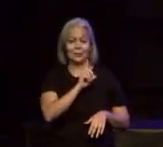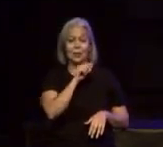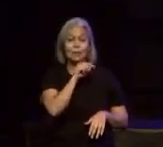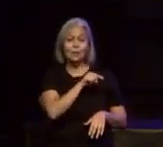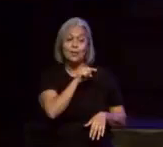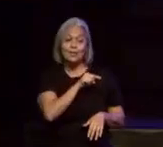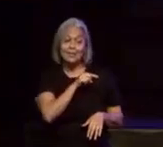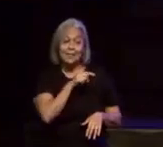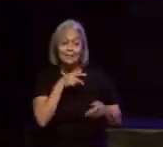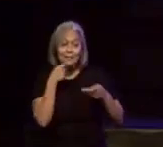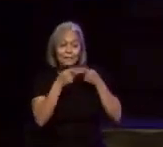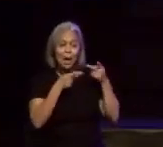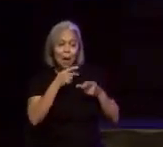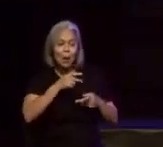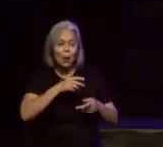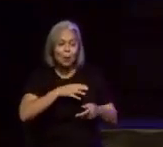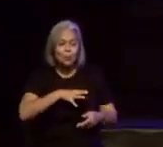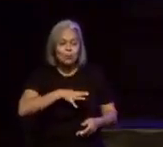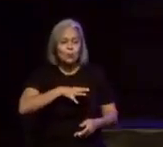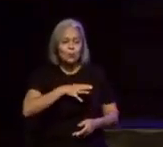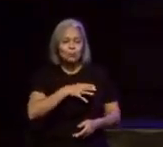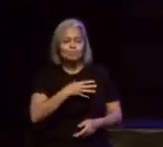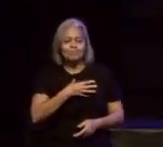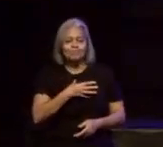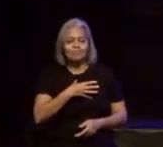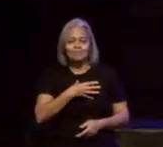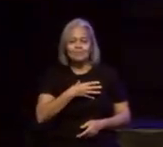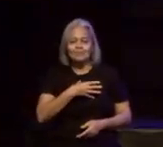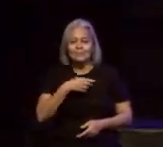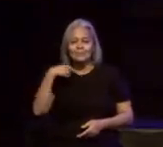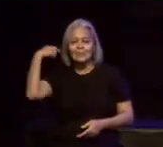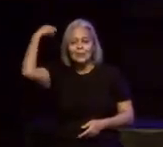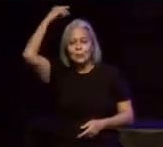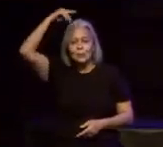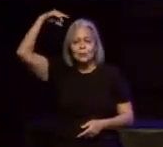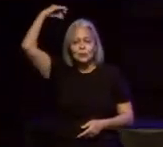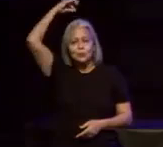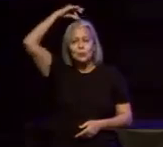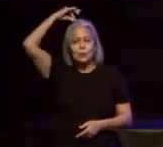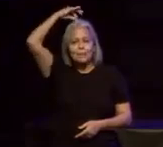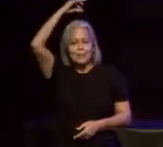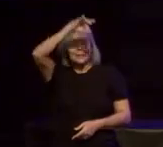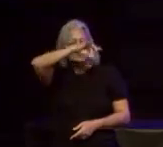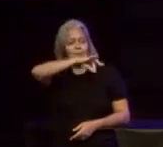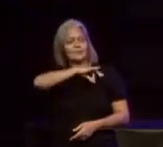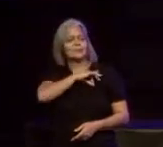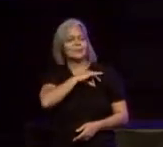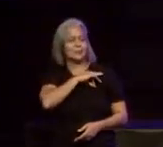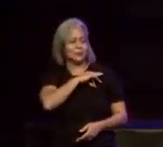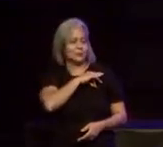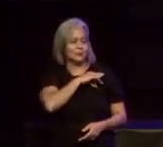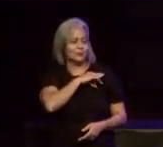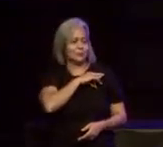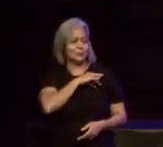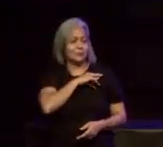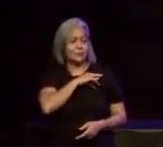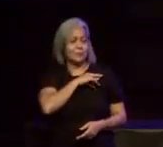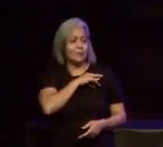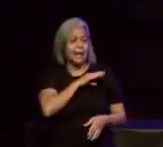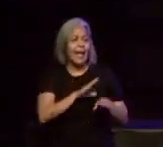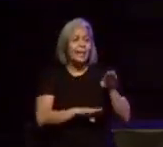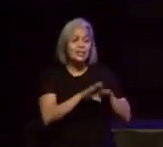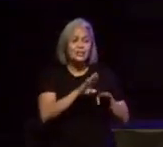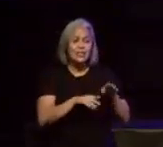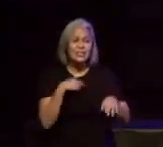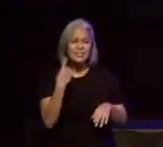falou agora por inspiração divina. Você sabe que isso acontece com a gente, amém, Cris? Eu acho que já aconteceu com você, acontece comigo também. Certas coisas a gente fala,